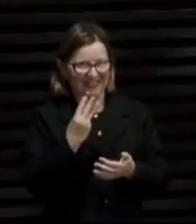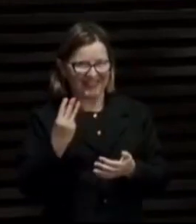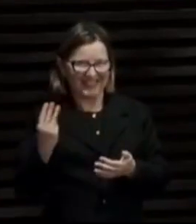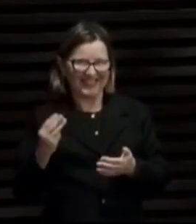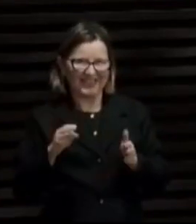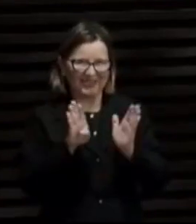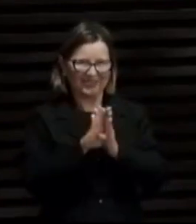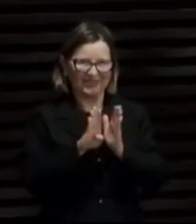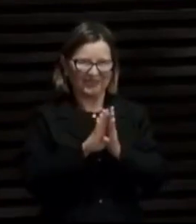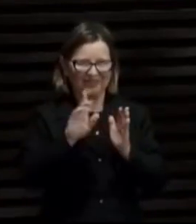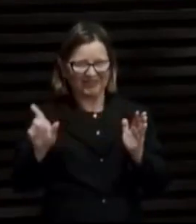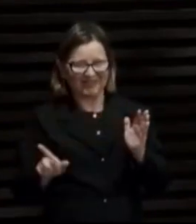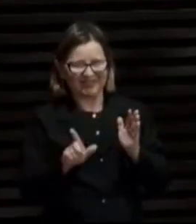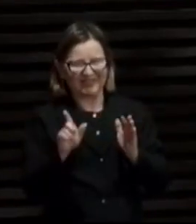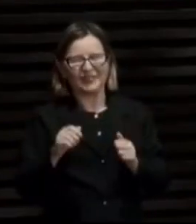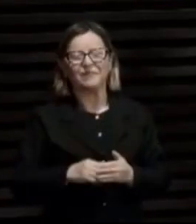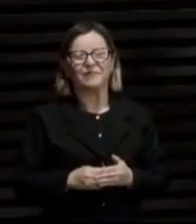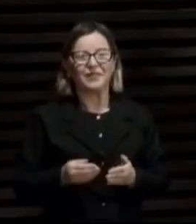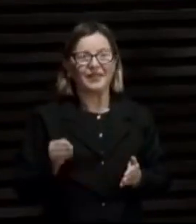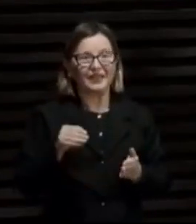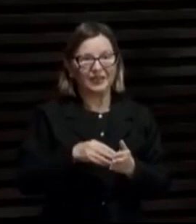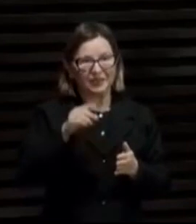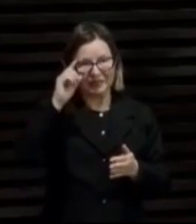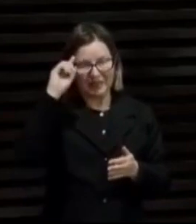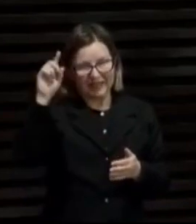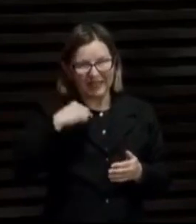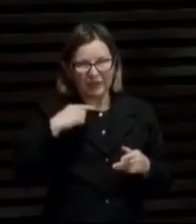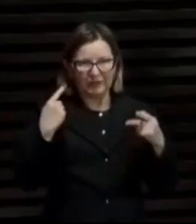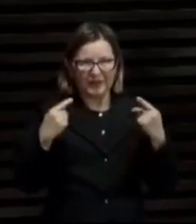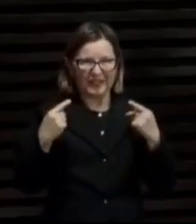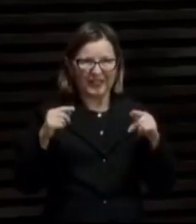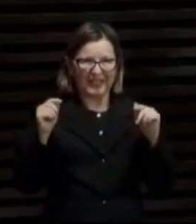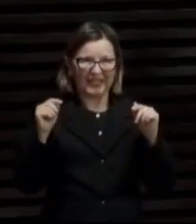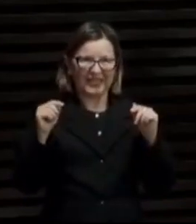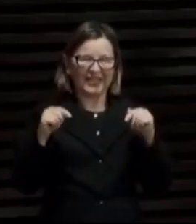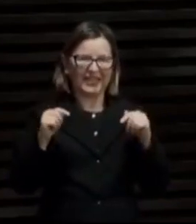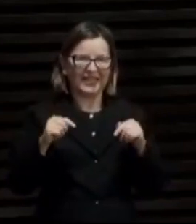falamos sobre a graça como meio,